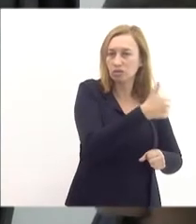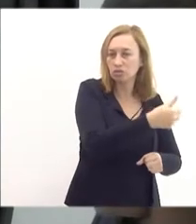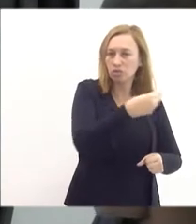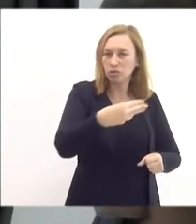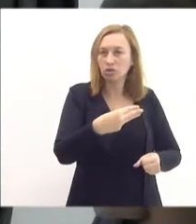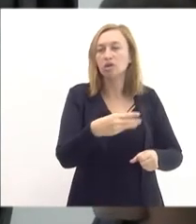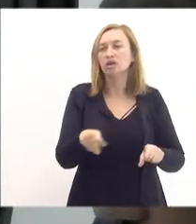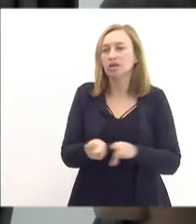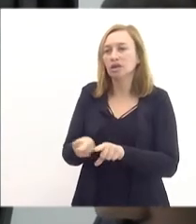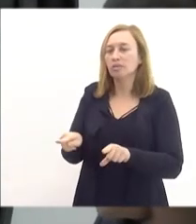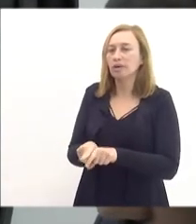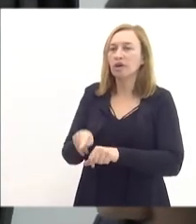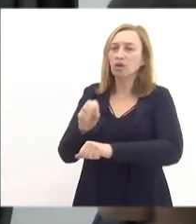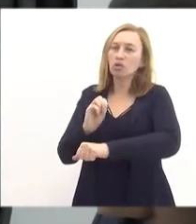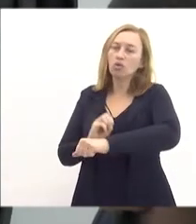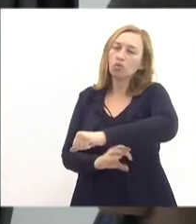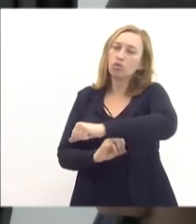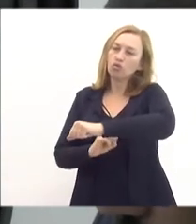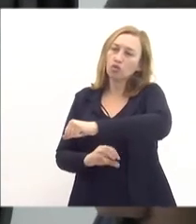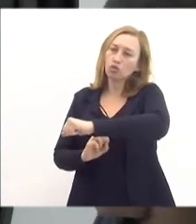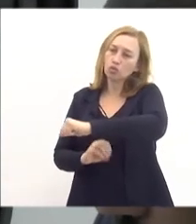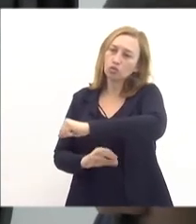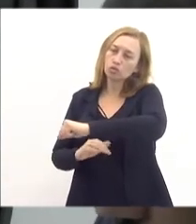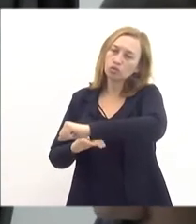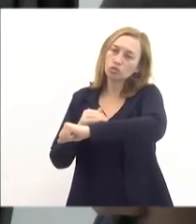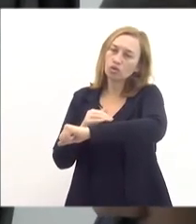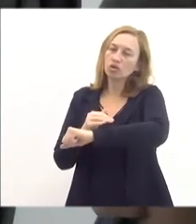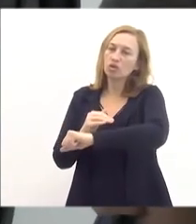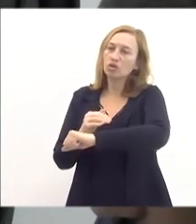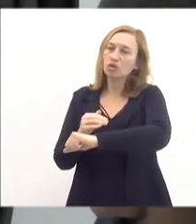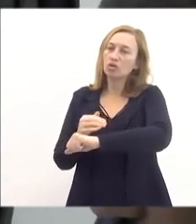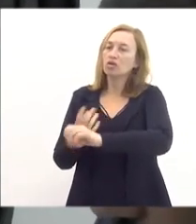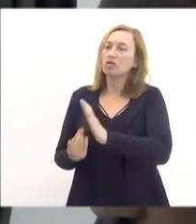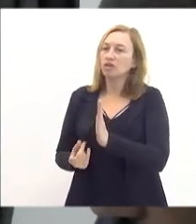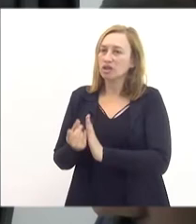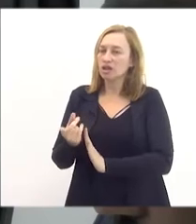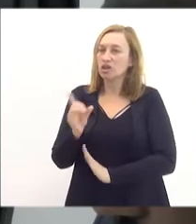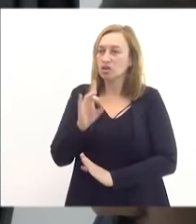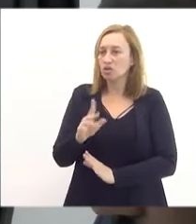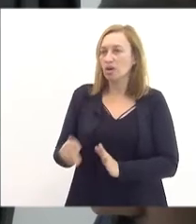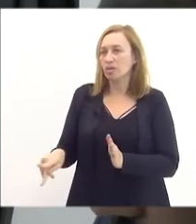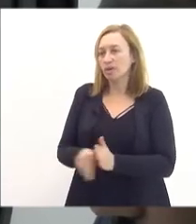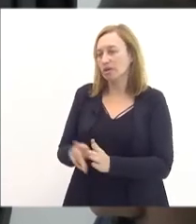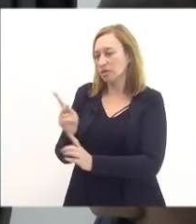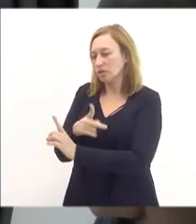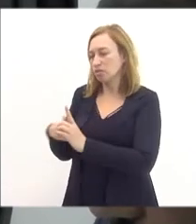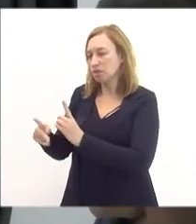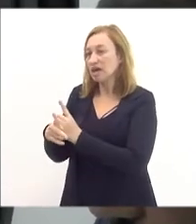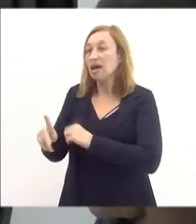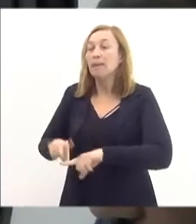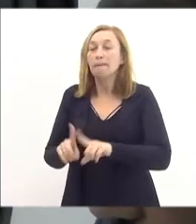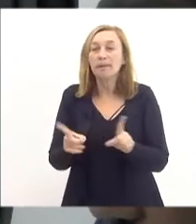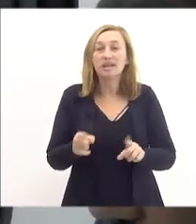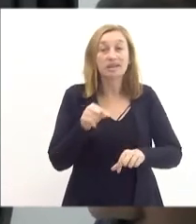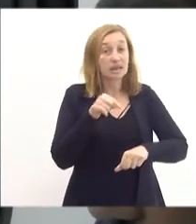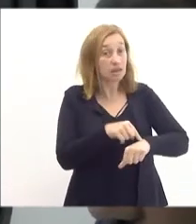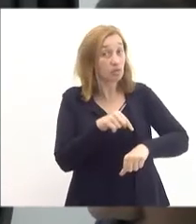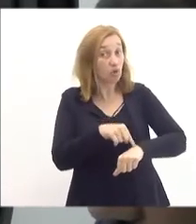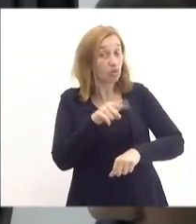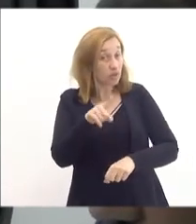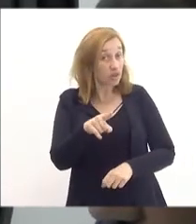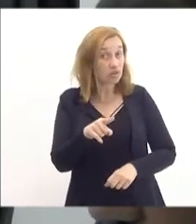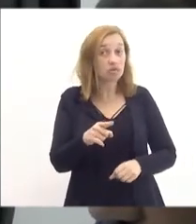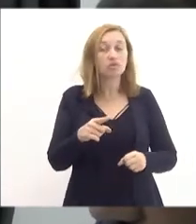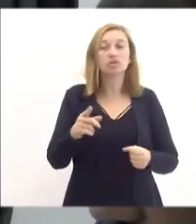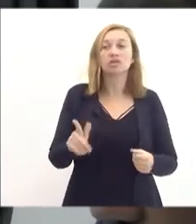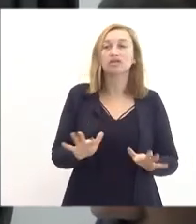fundo financeiro para aqueles todos que já estavam no Rio Previdência. E, naquele momento, como anualmente, se